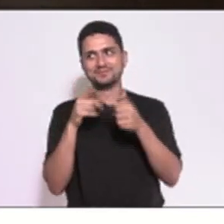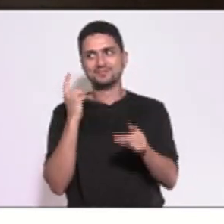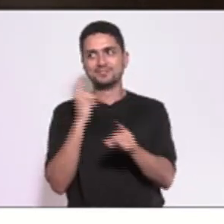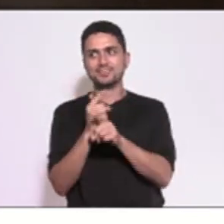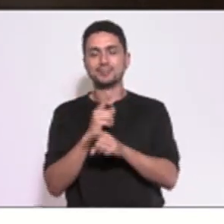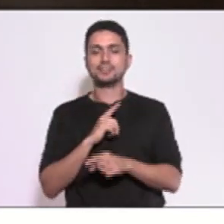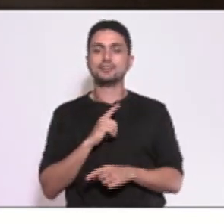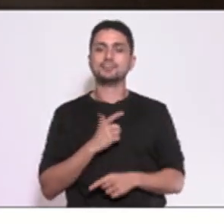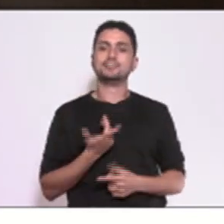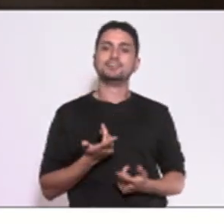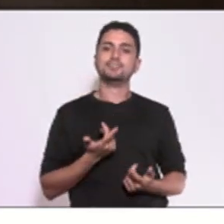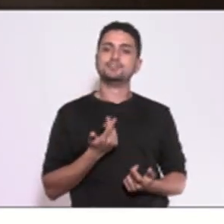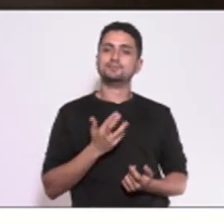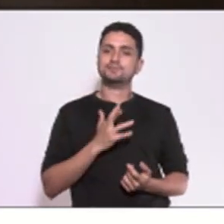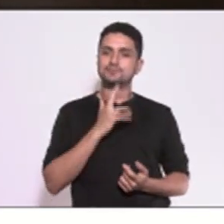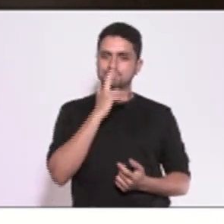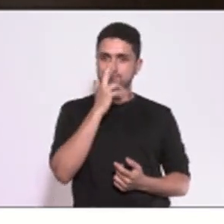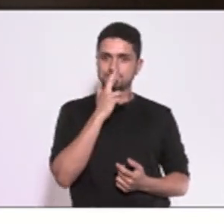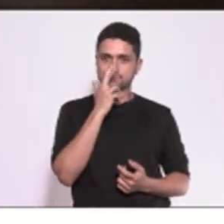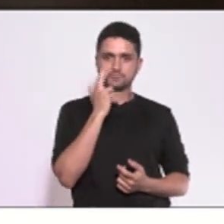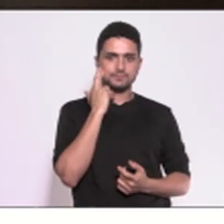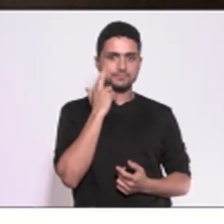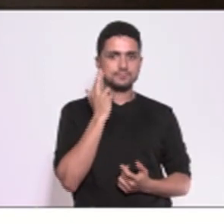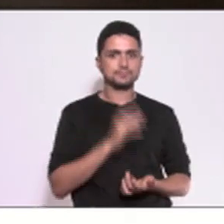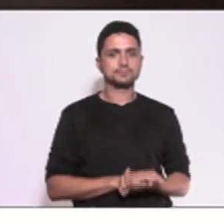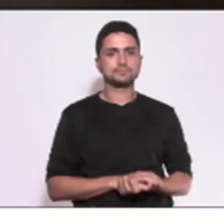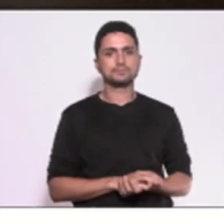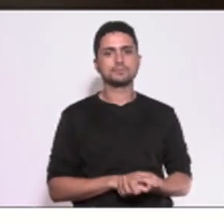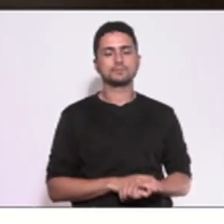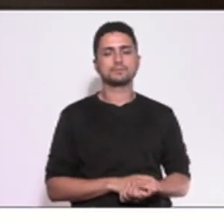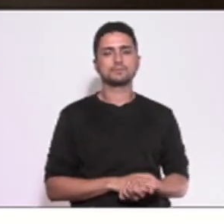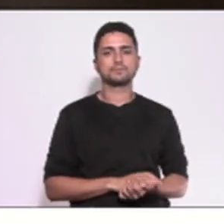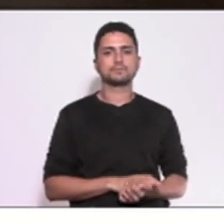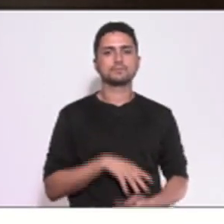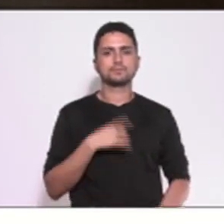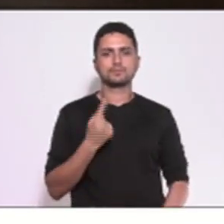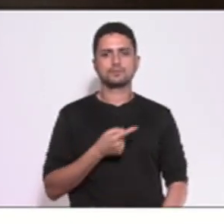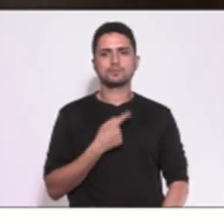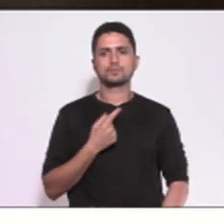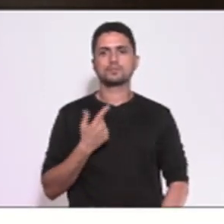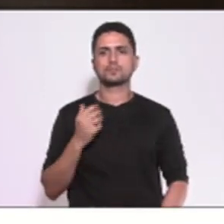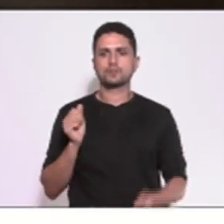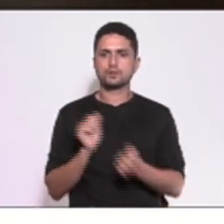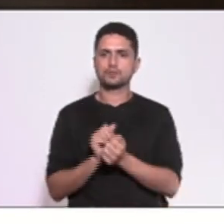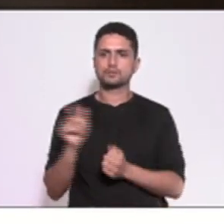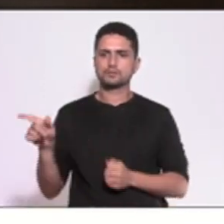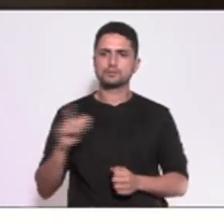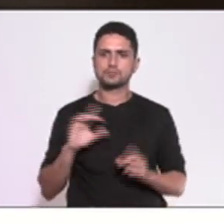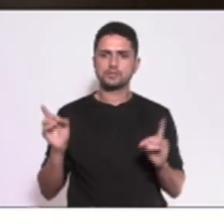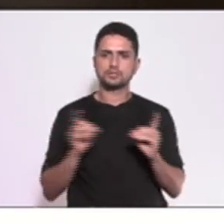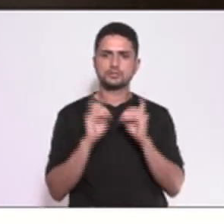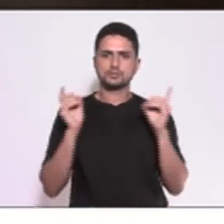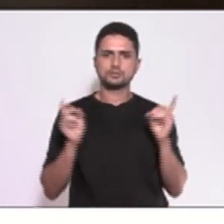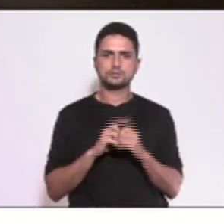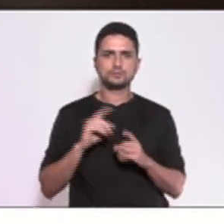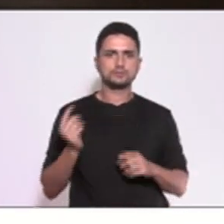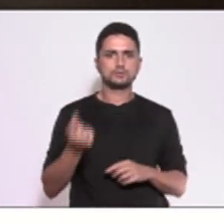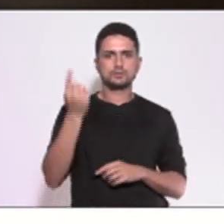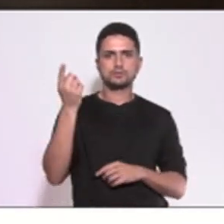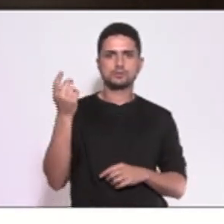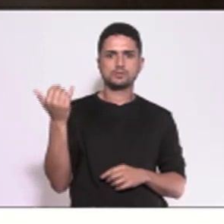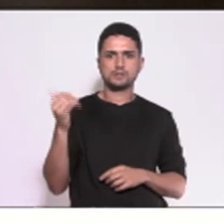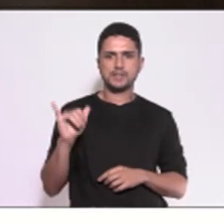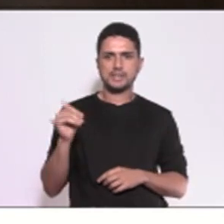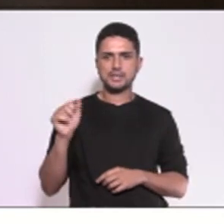Rony, que como seus haveres, seus amigos, convivemos com seu didatismo único, aqui muito bem dito